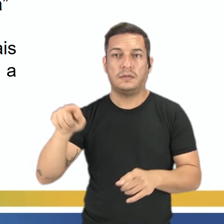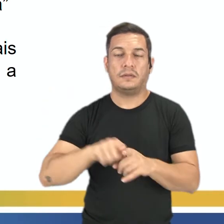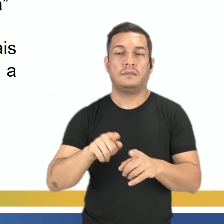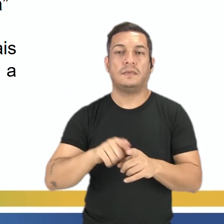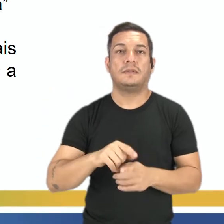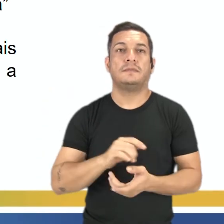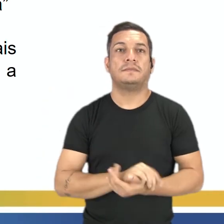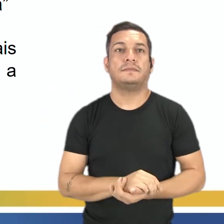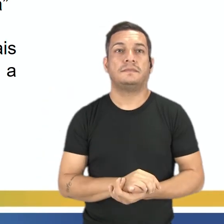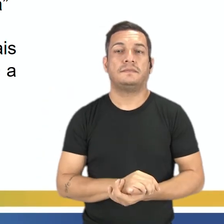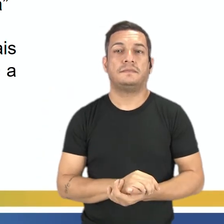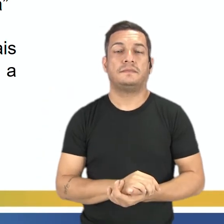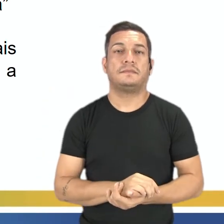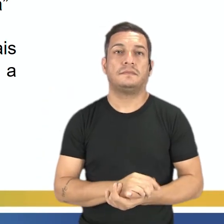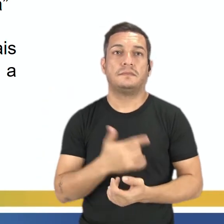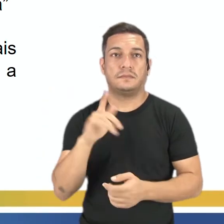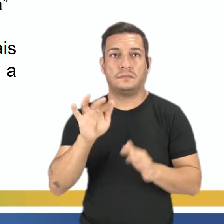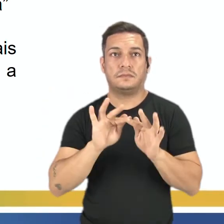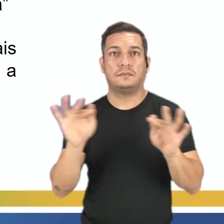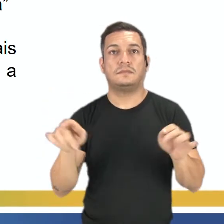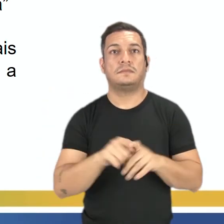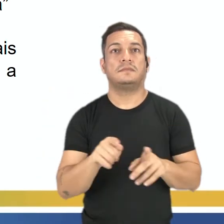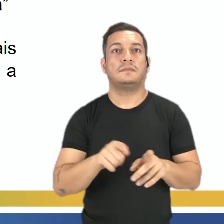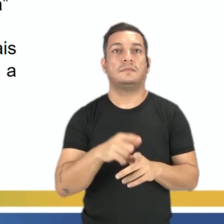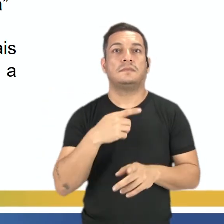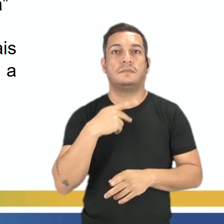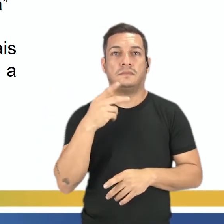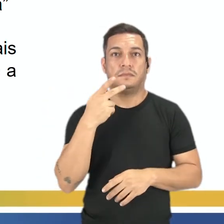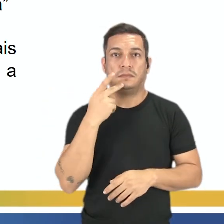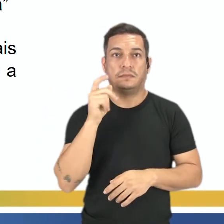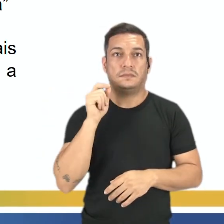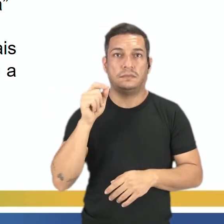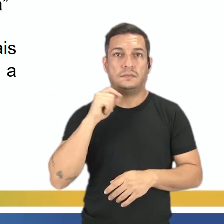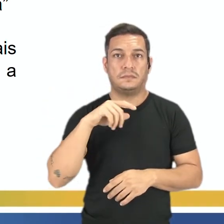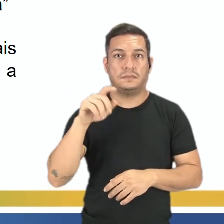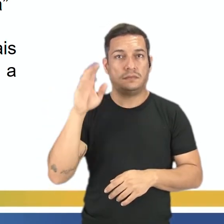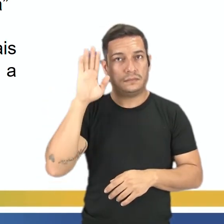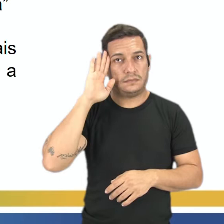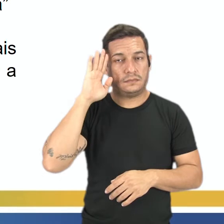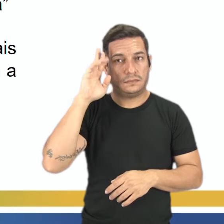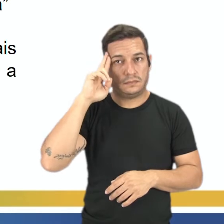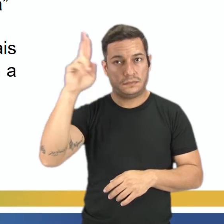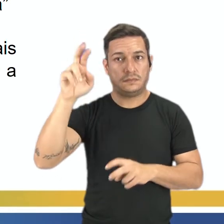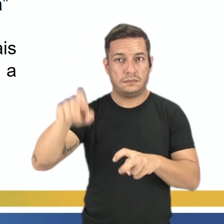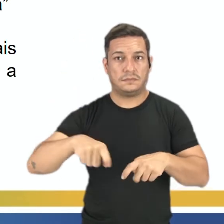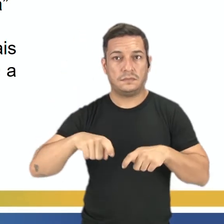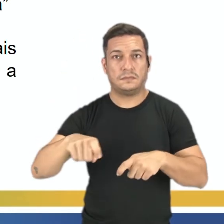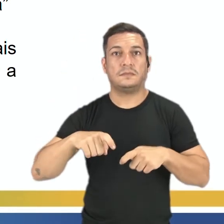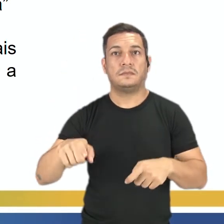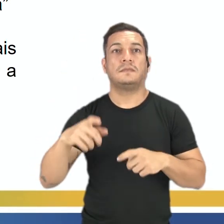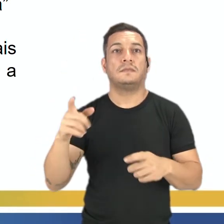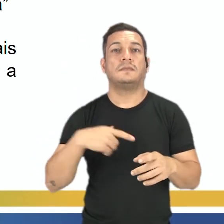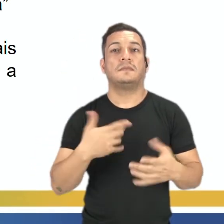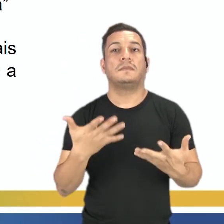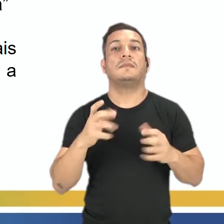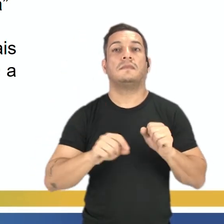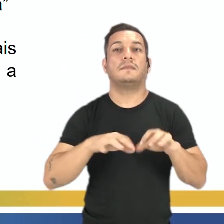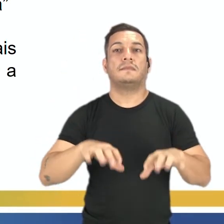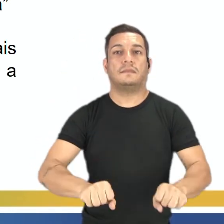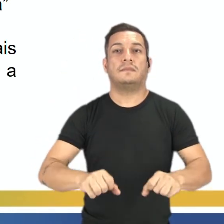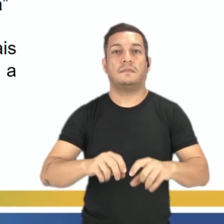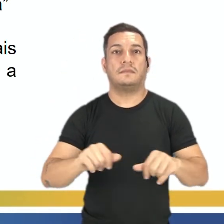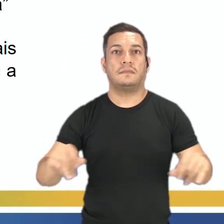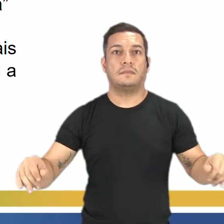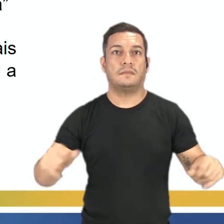André Luiz. Outra frase que ele fala: um dos indicadores de grileiros e fazendeiros ilegais estão tentando se apropriar de terra. É